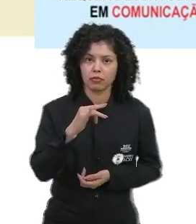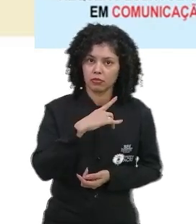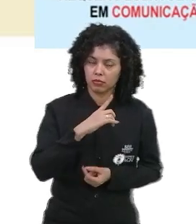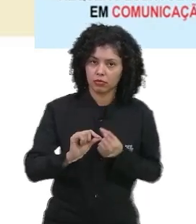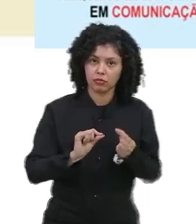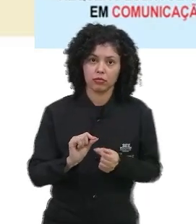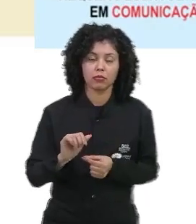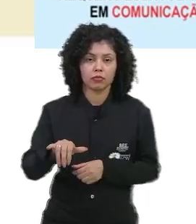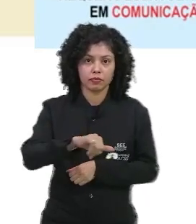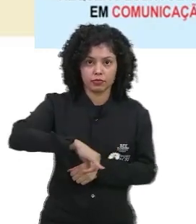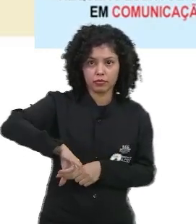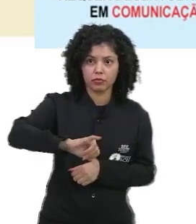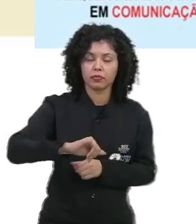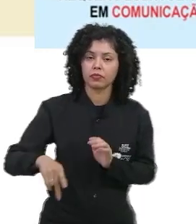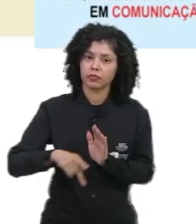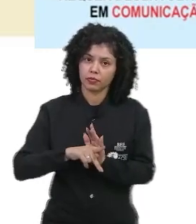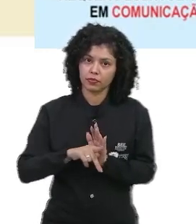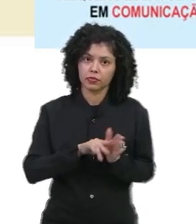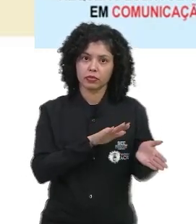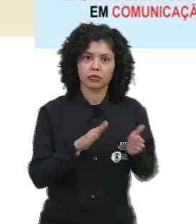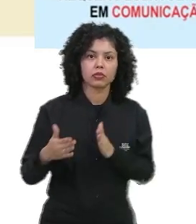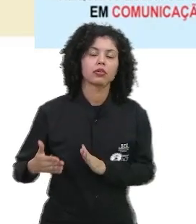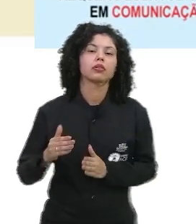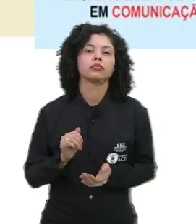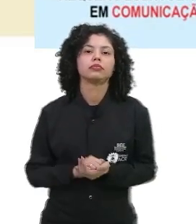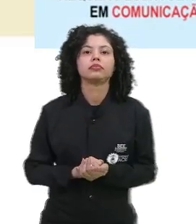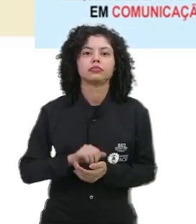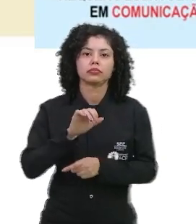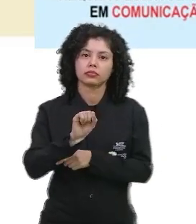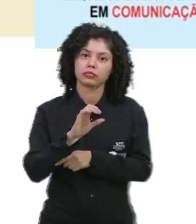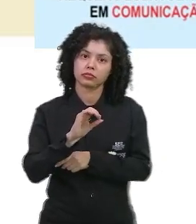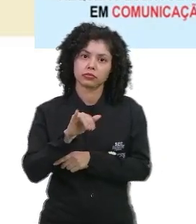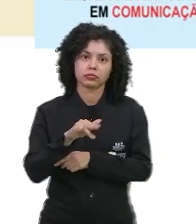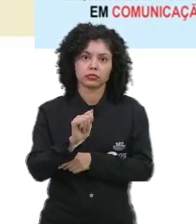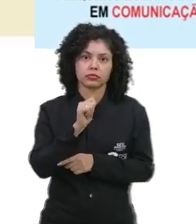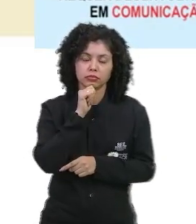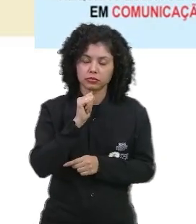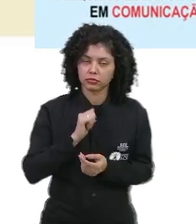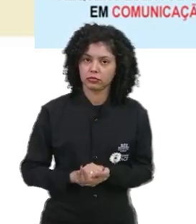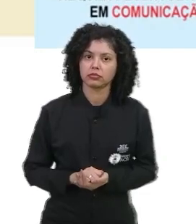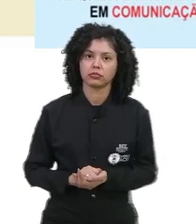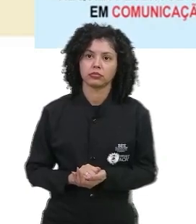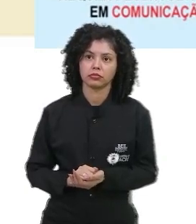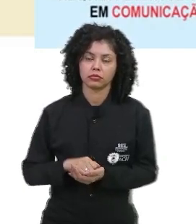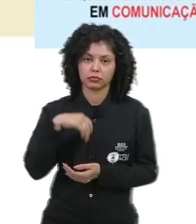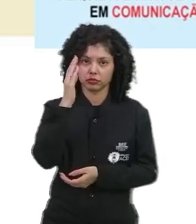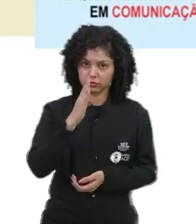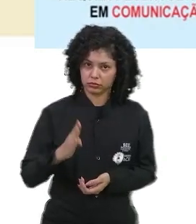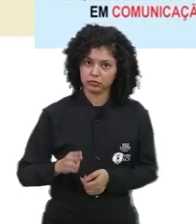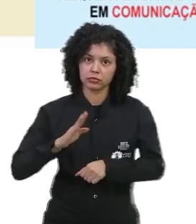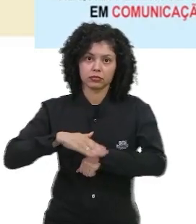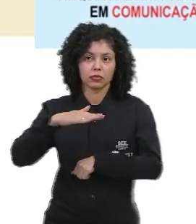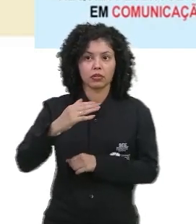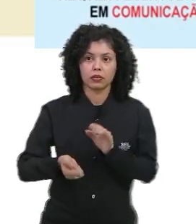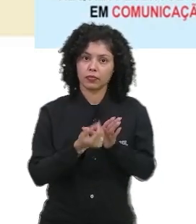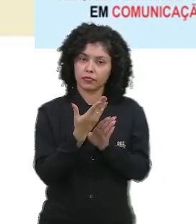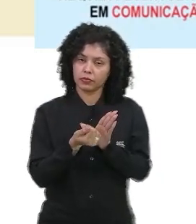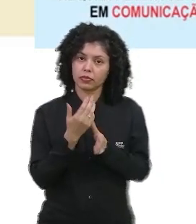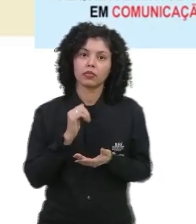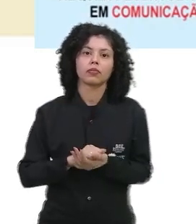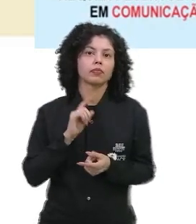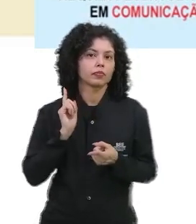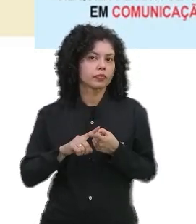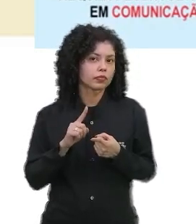óleo bruto partindo do milho, partindo principalmente da soja no Brasil, que o biodiesel ele é mais produzido por causa